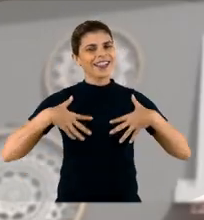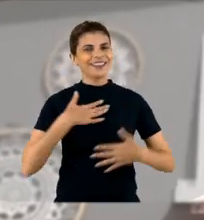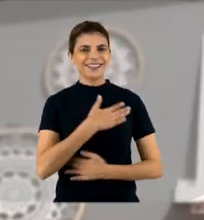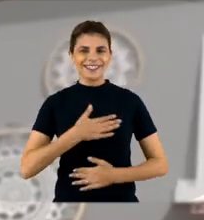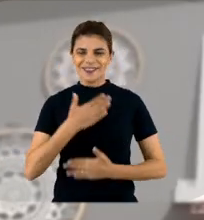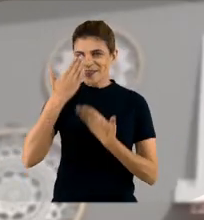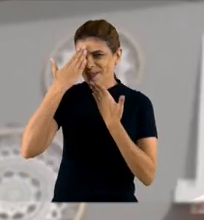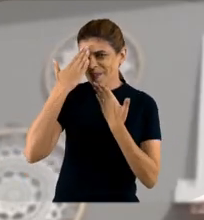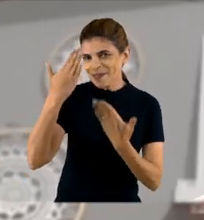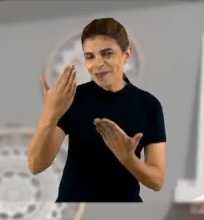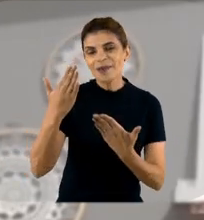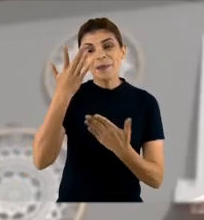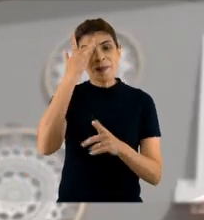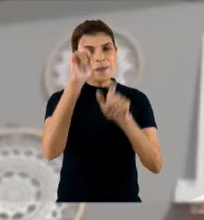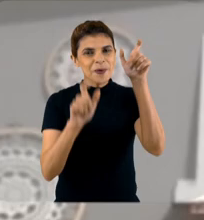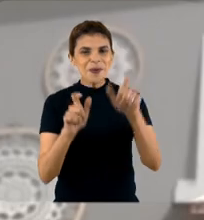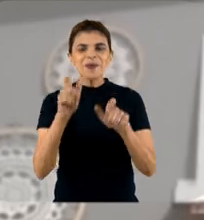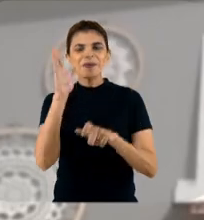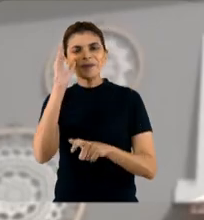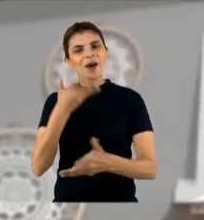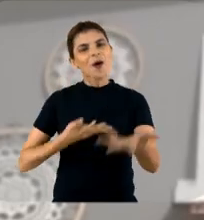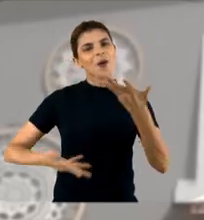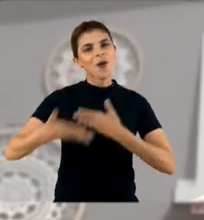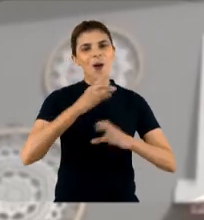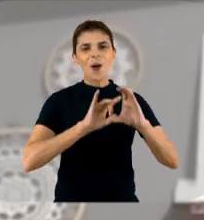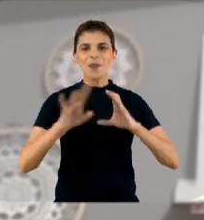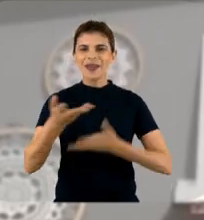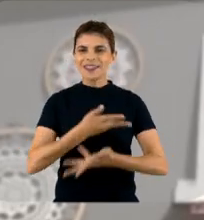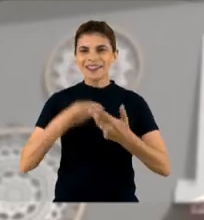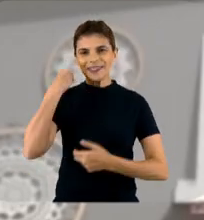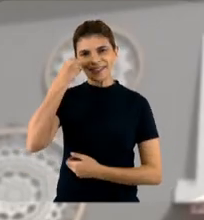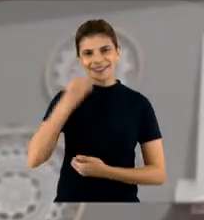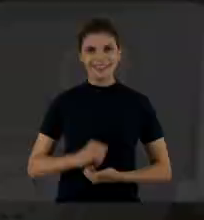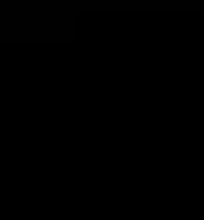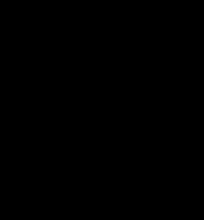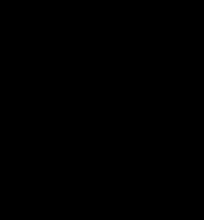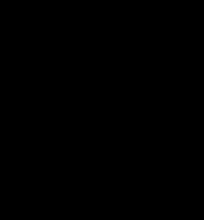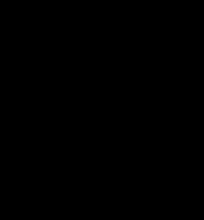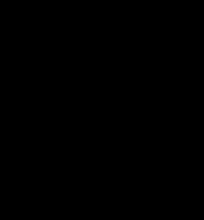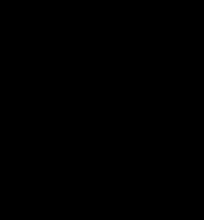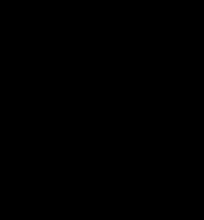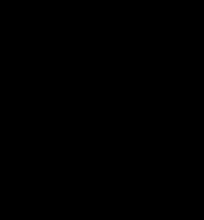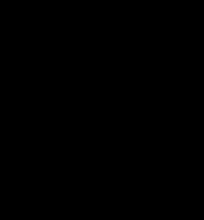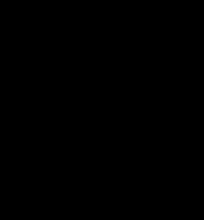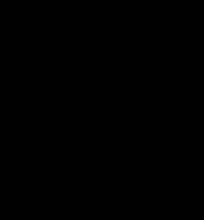enorme satisfação. Obrigada a cada um por poder compartilhar essa experiência.